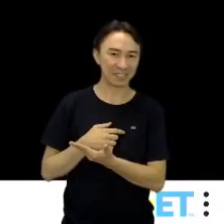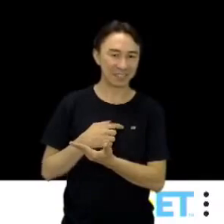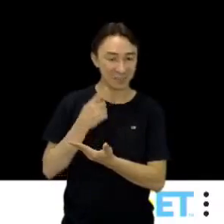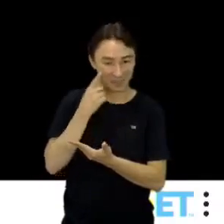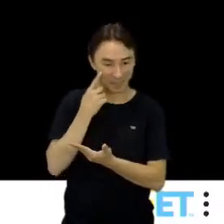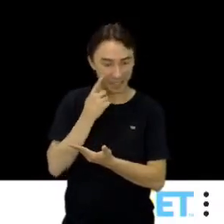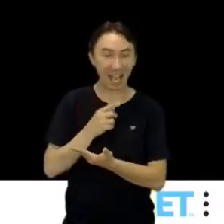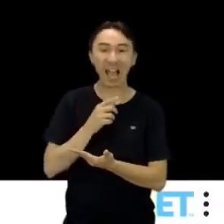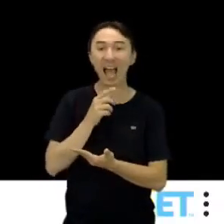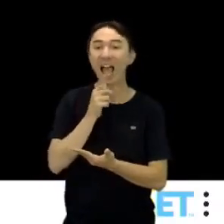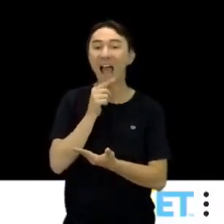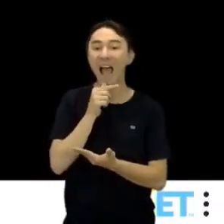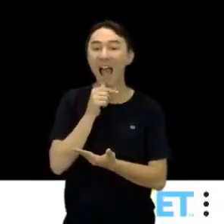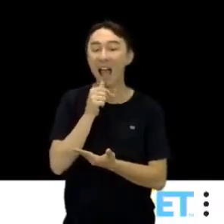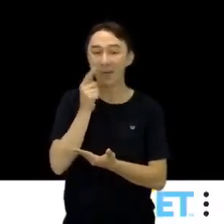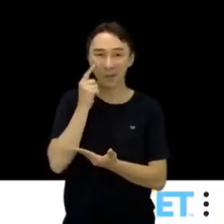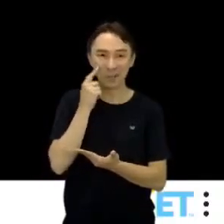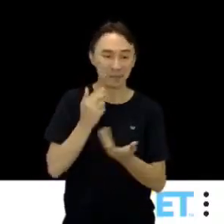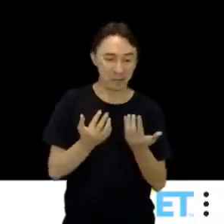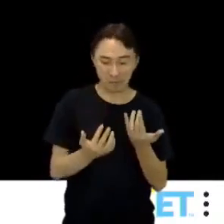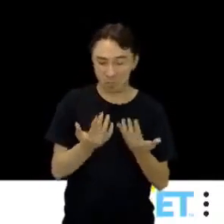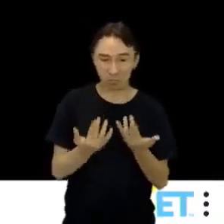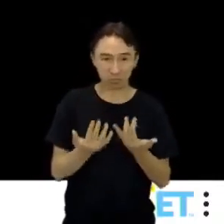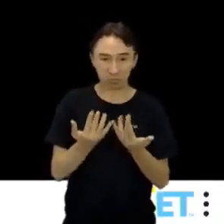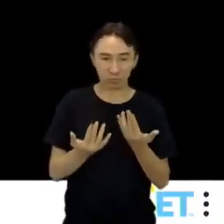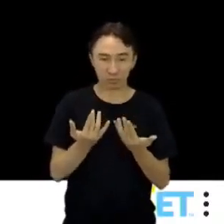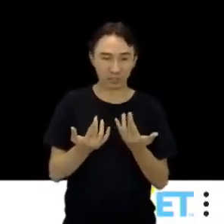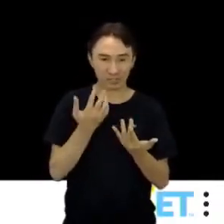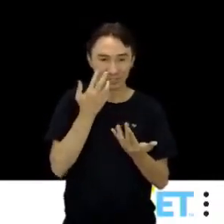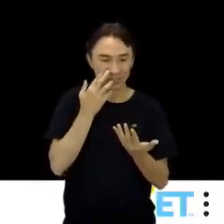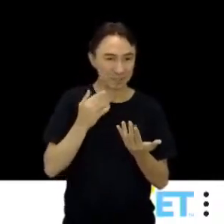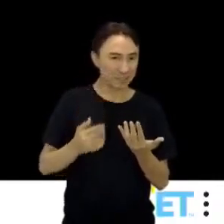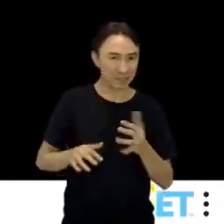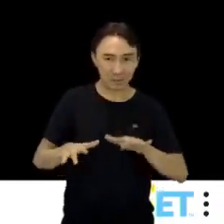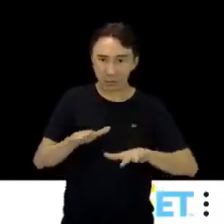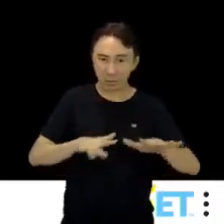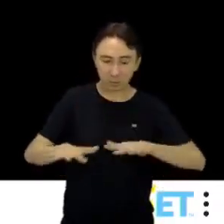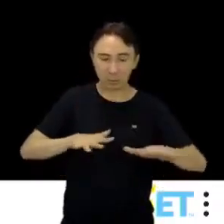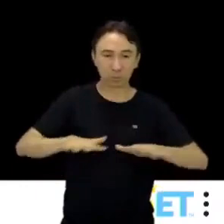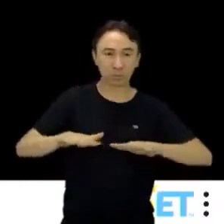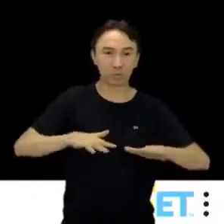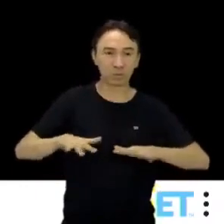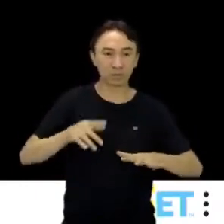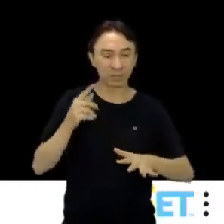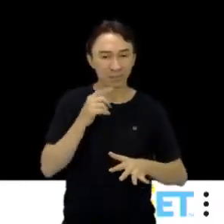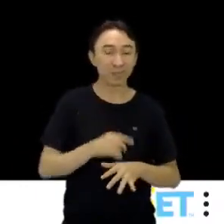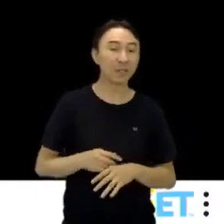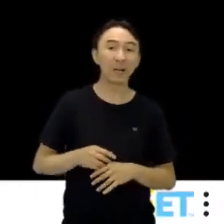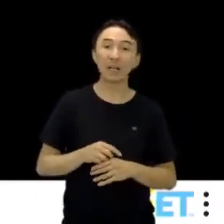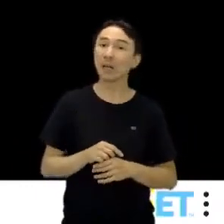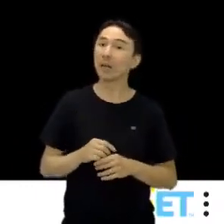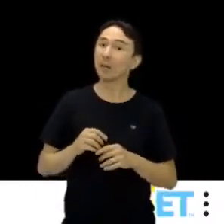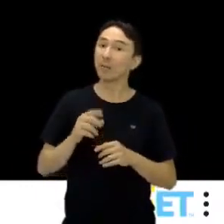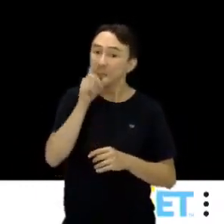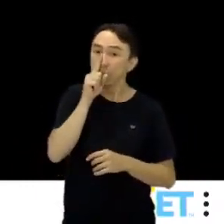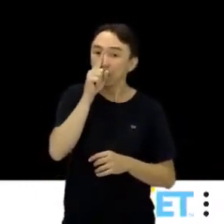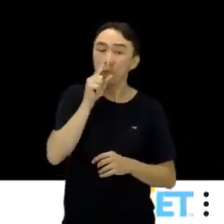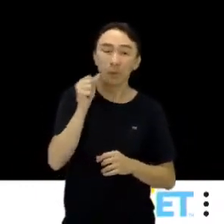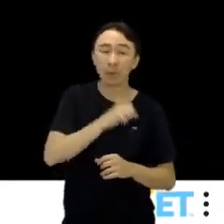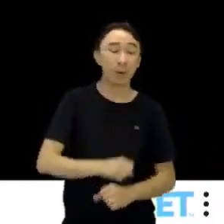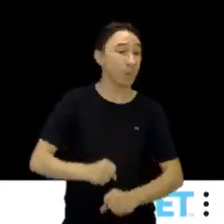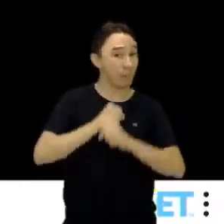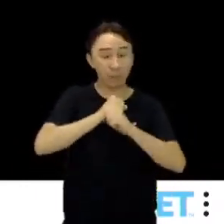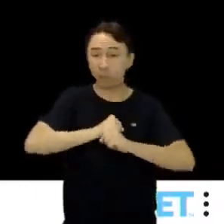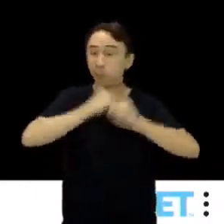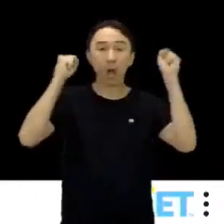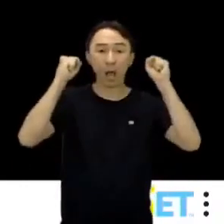assim a água desse jeito aí, é perigoso, rapaz, explodir, porque aí a pressão aumenta. E se eu diminuir a